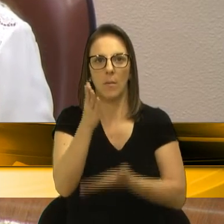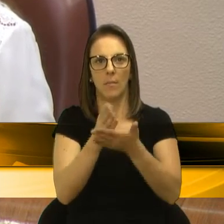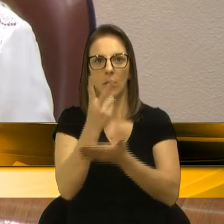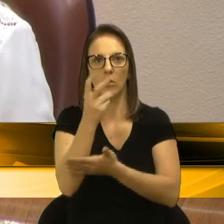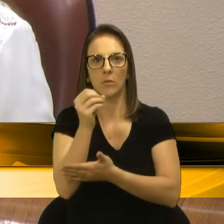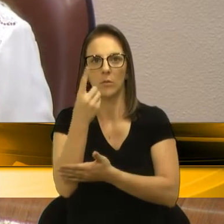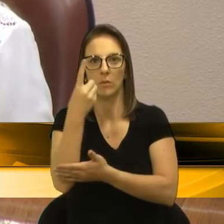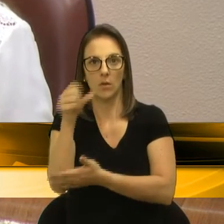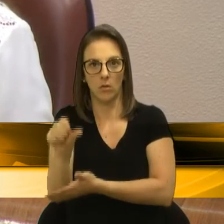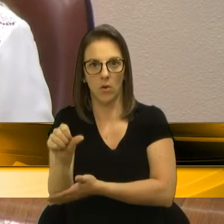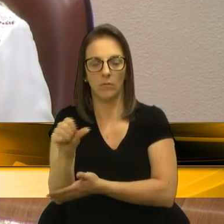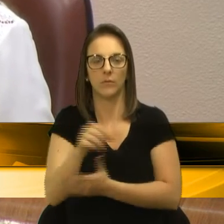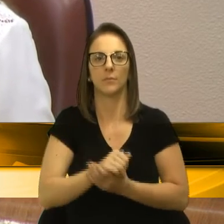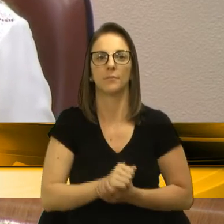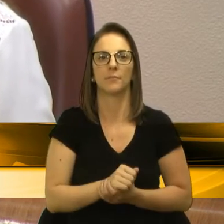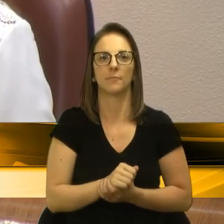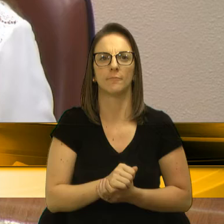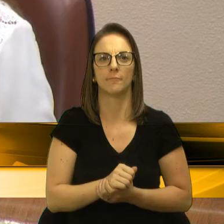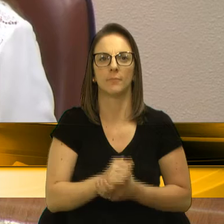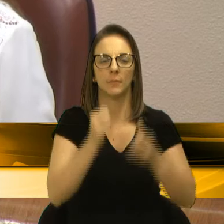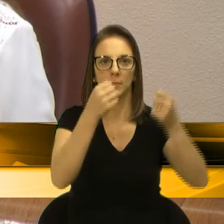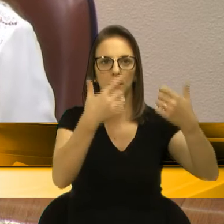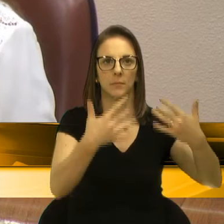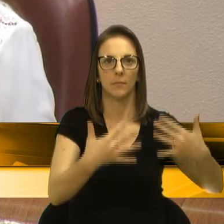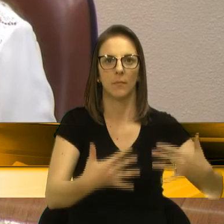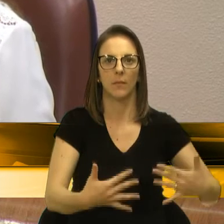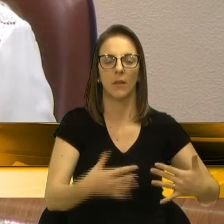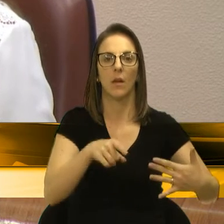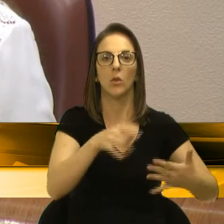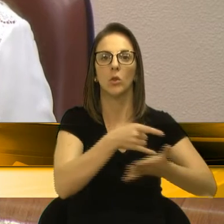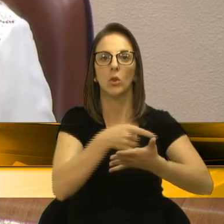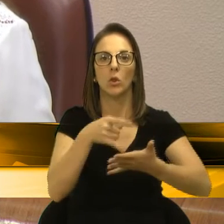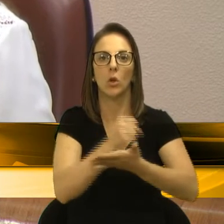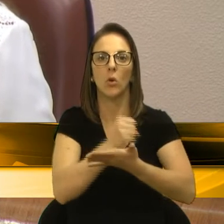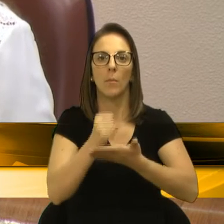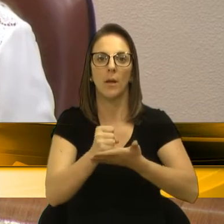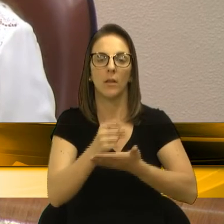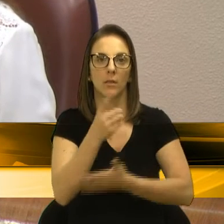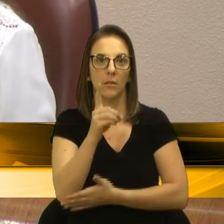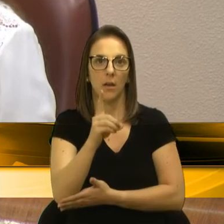365/2019, parecer. Referente aos documentos